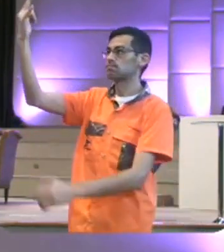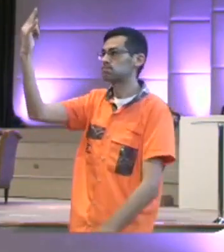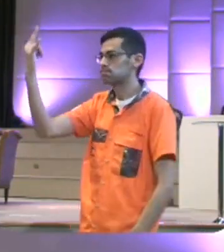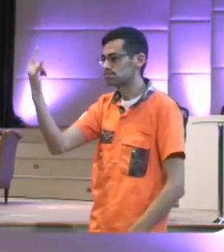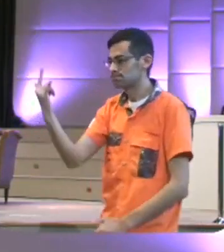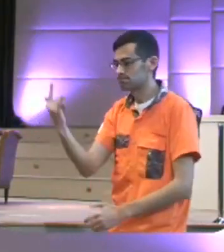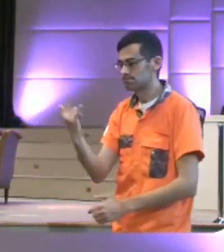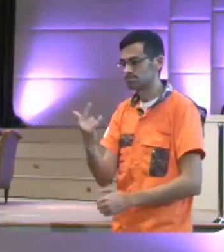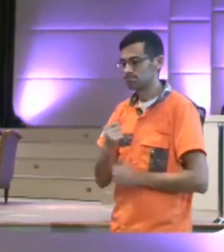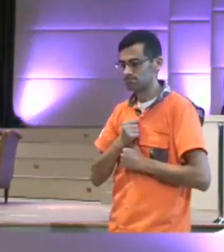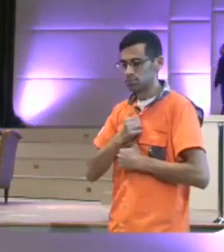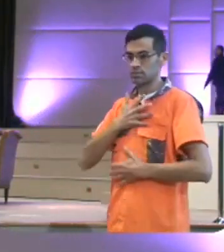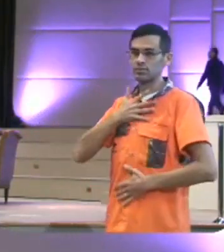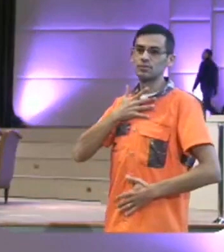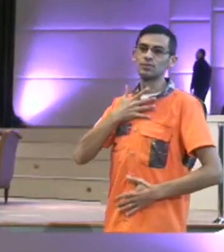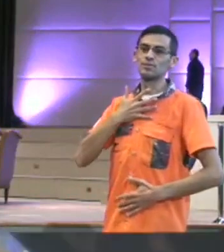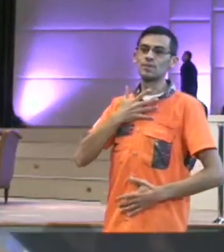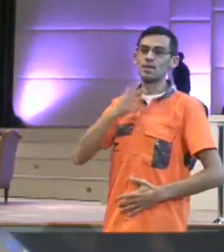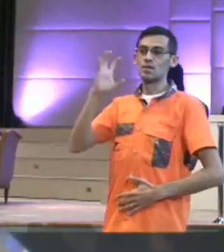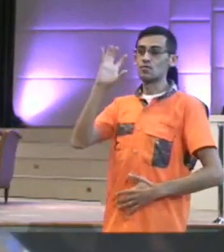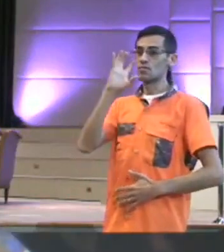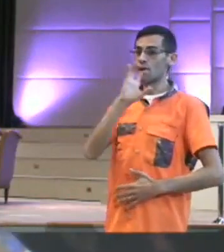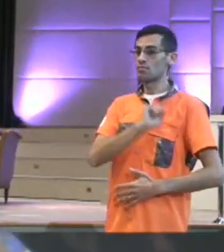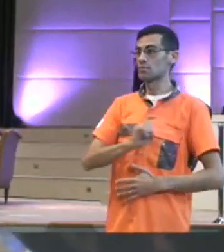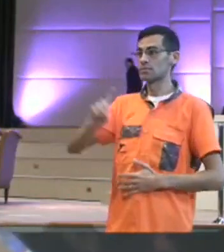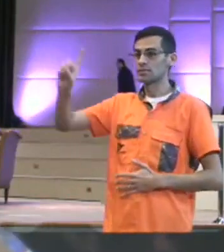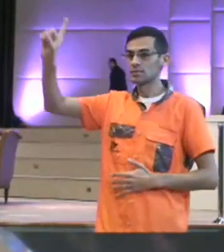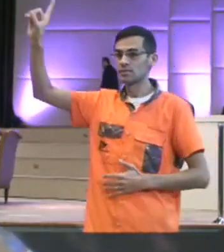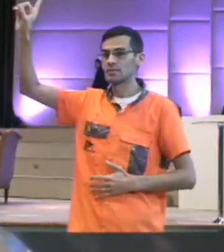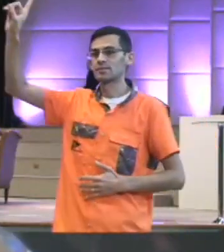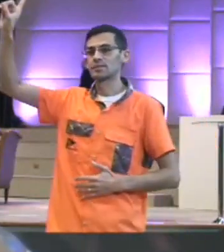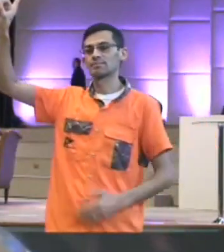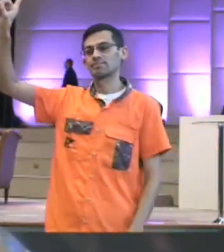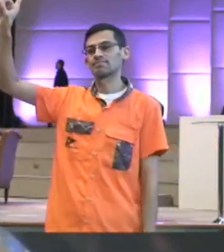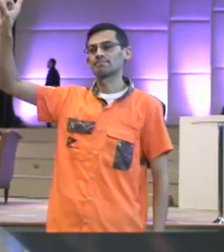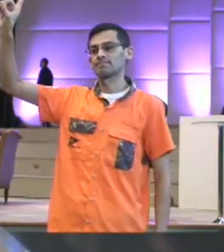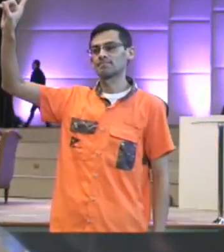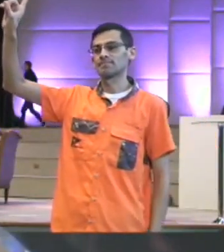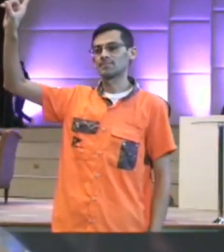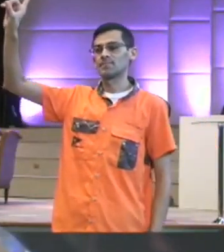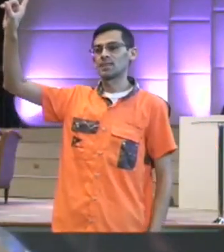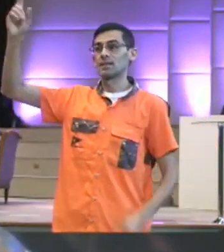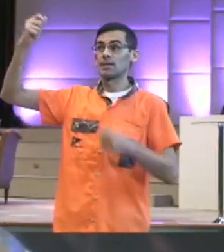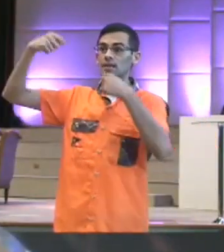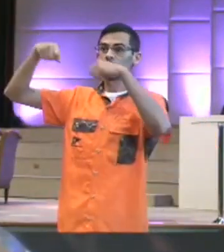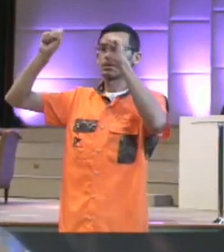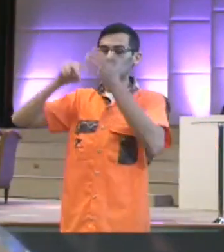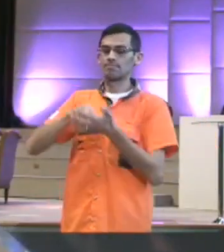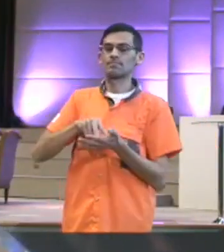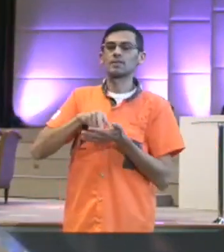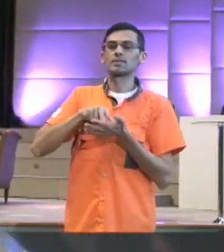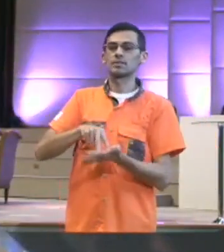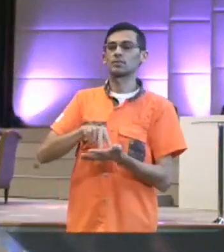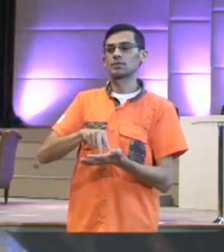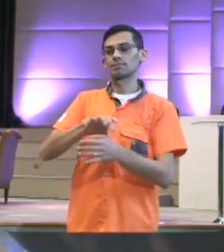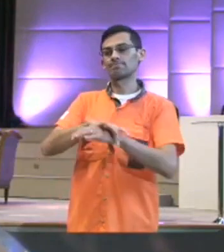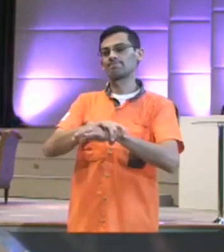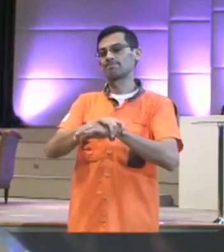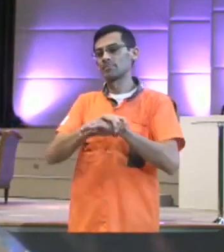ama. O amor dEle é que me dá segurança.